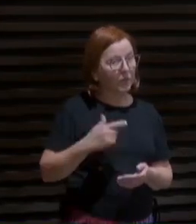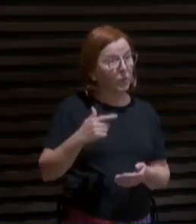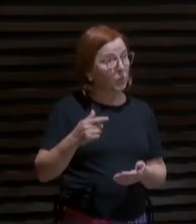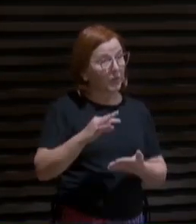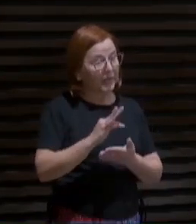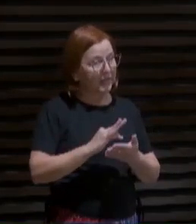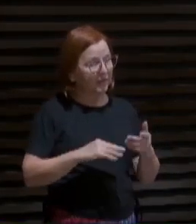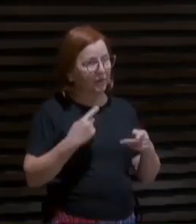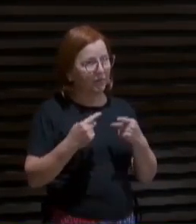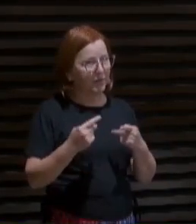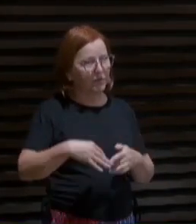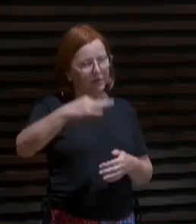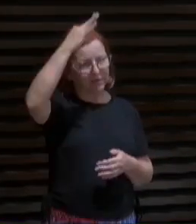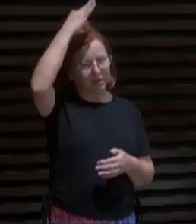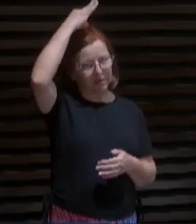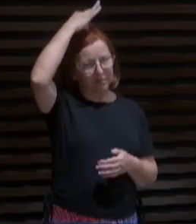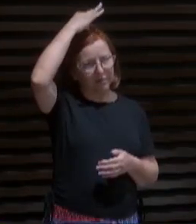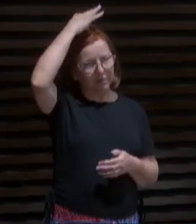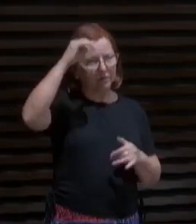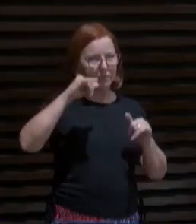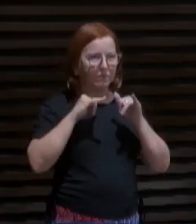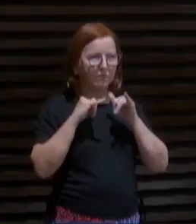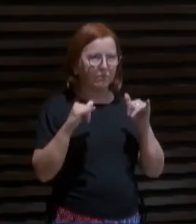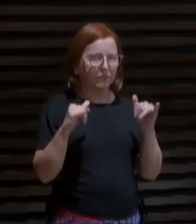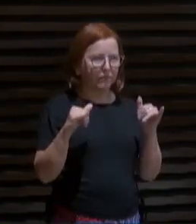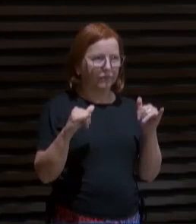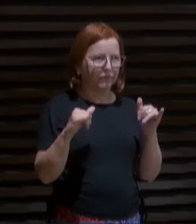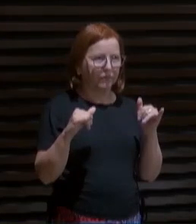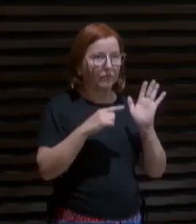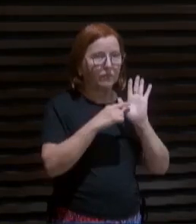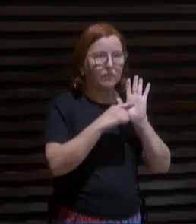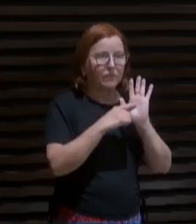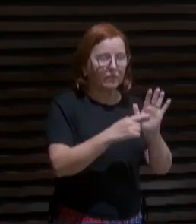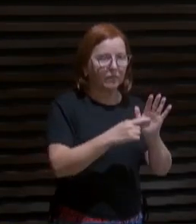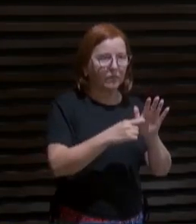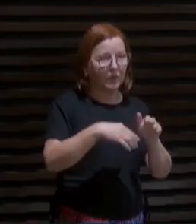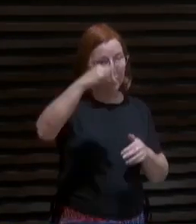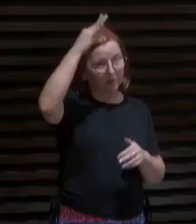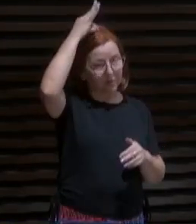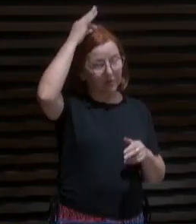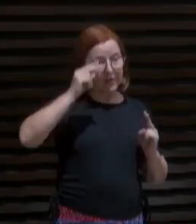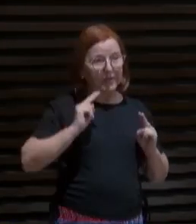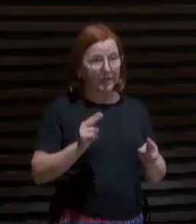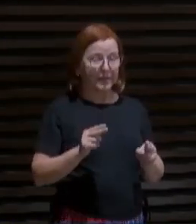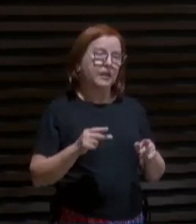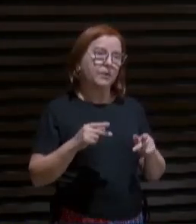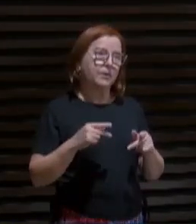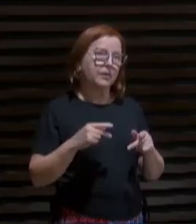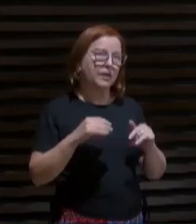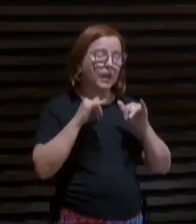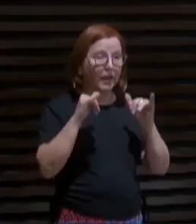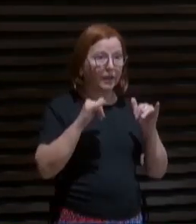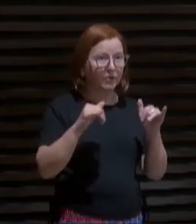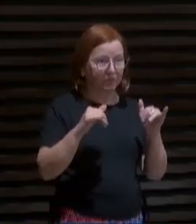diga isto. O Espírito afirma expressamente, o Espírito sempre afirma expressamente, ele nunca vai